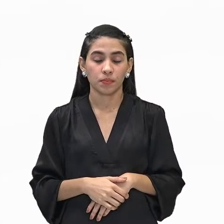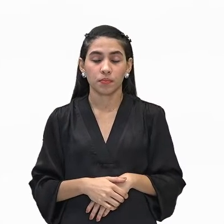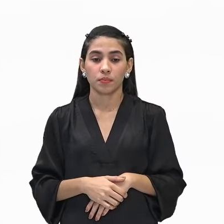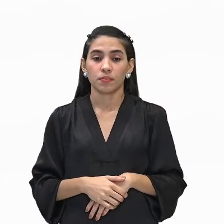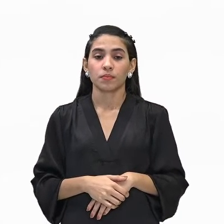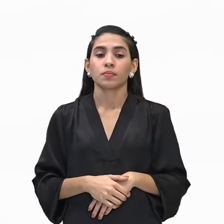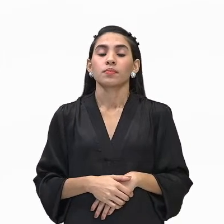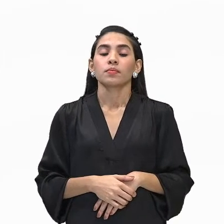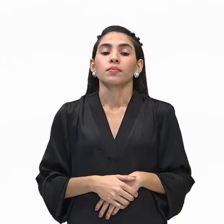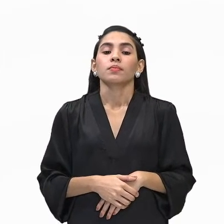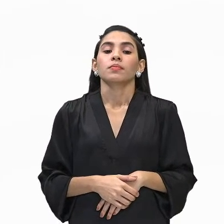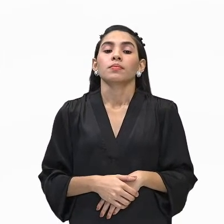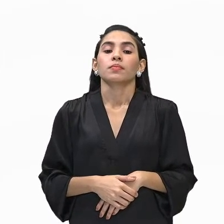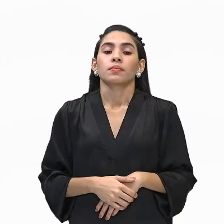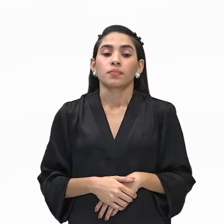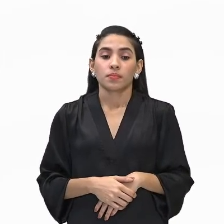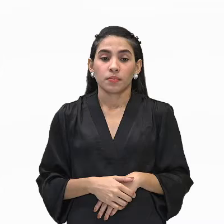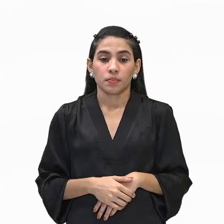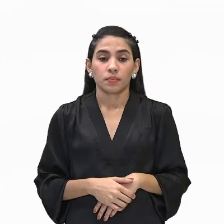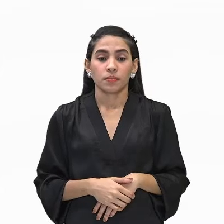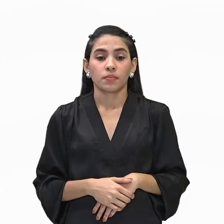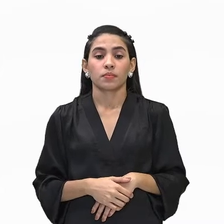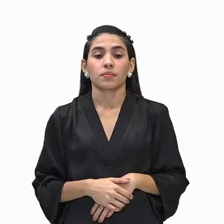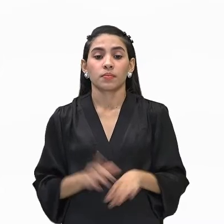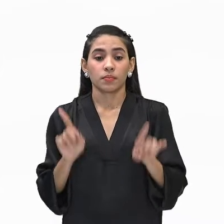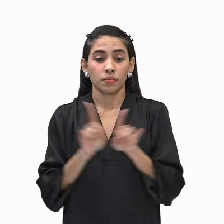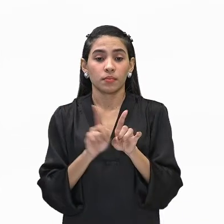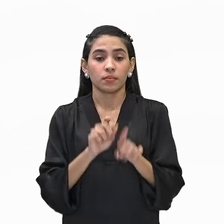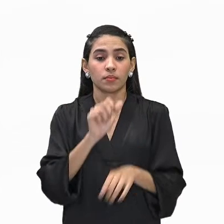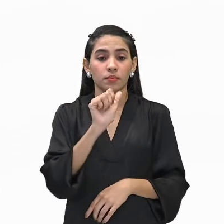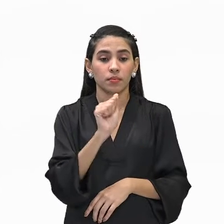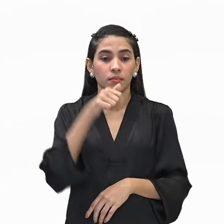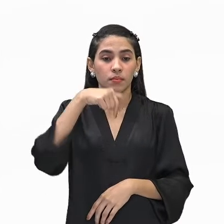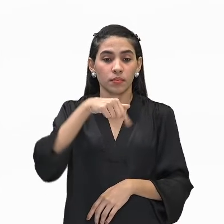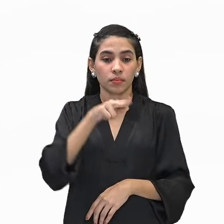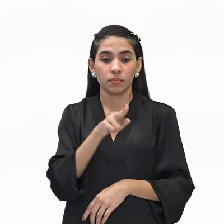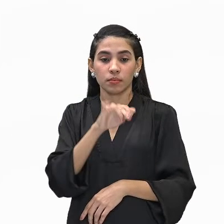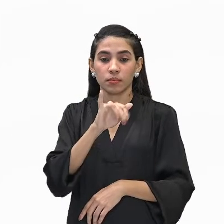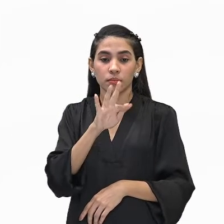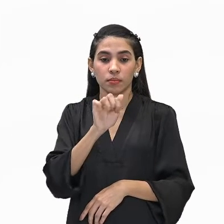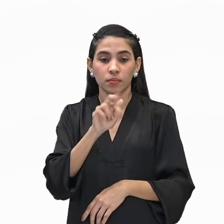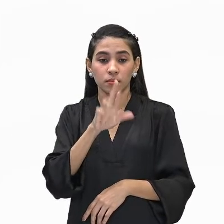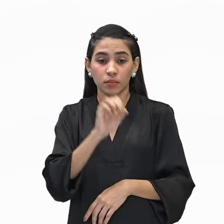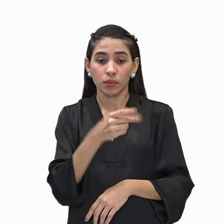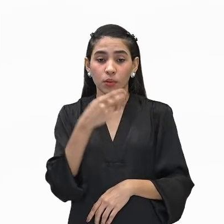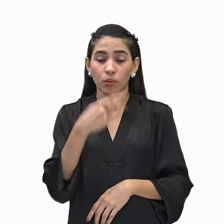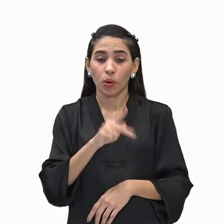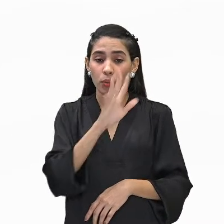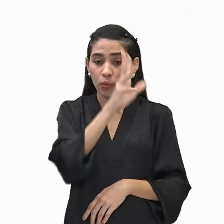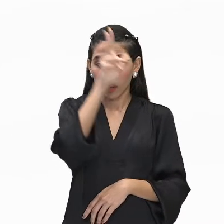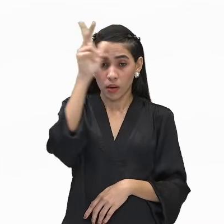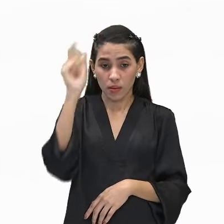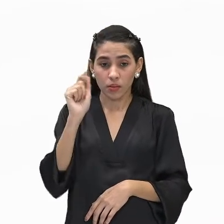2. Aquífero Grande Amazônia é um reservatório de água subterrânea que ocupa